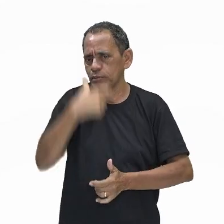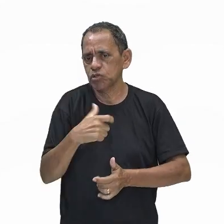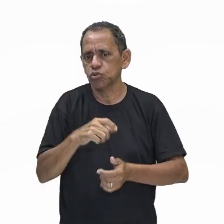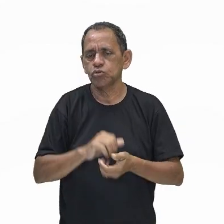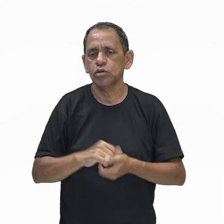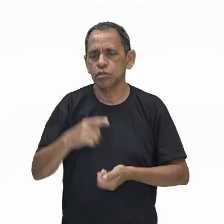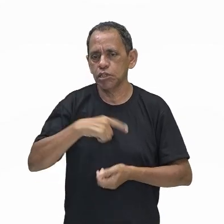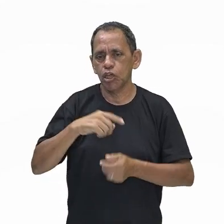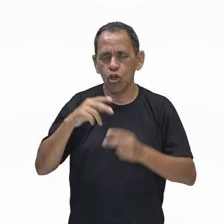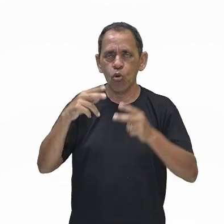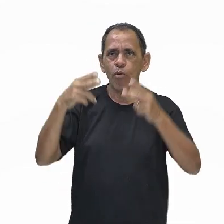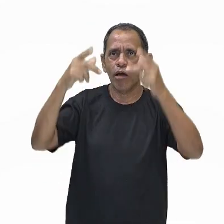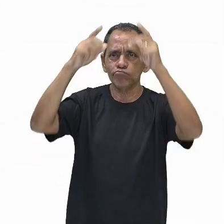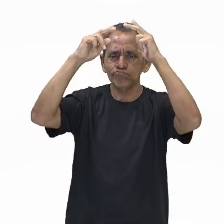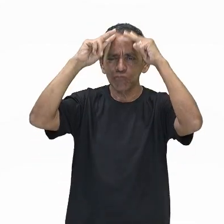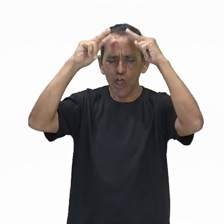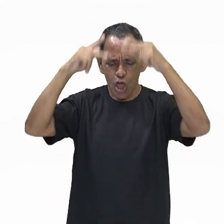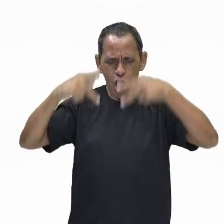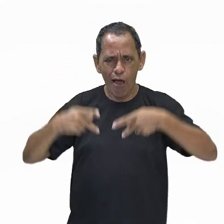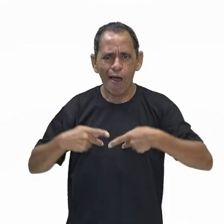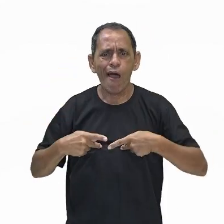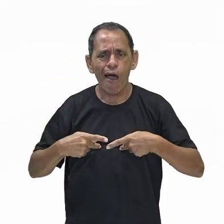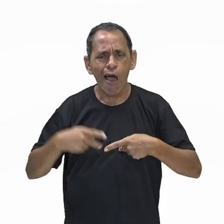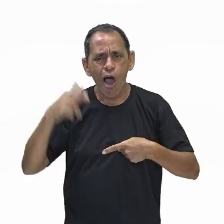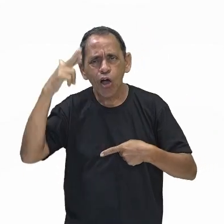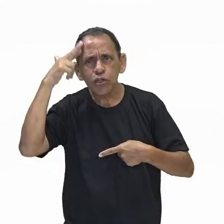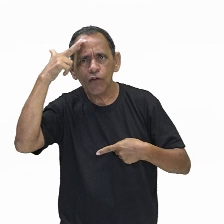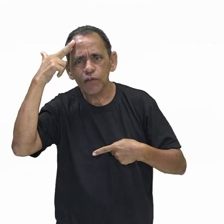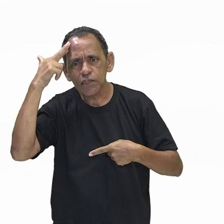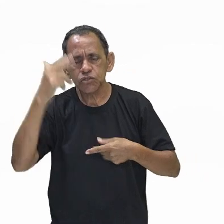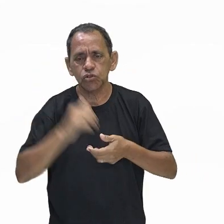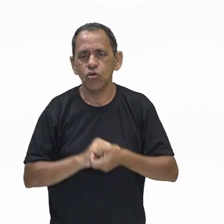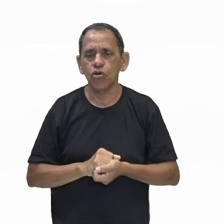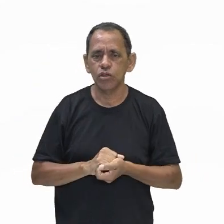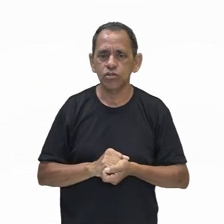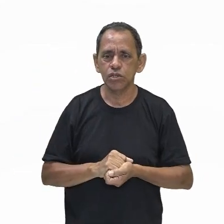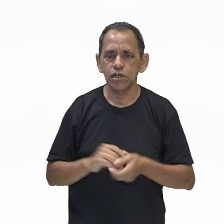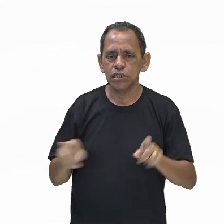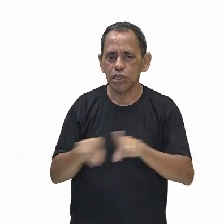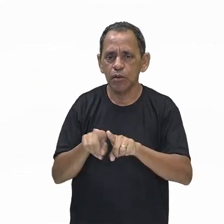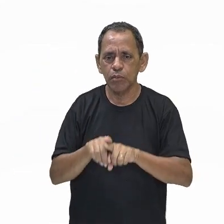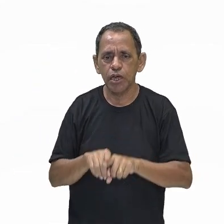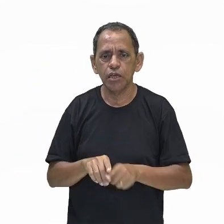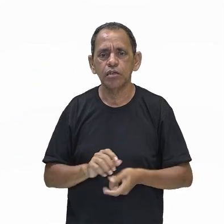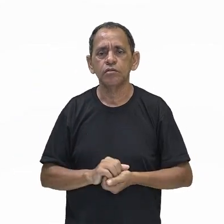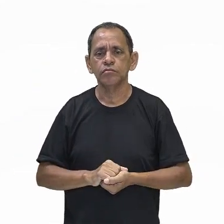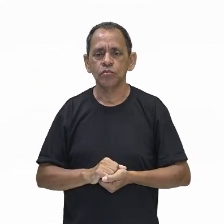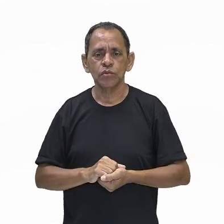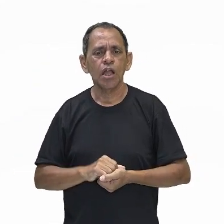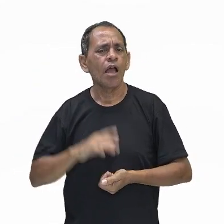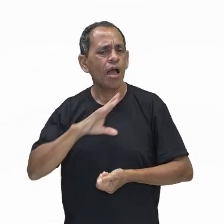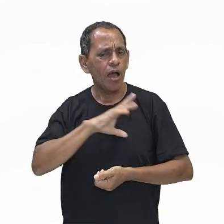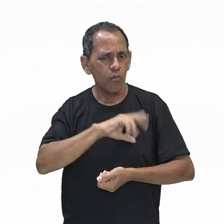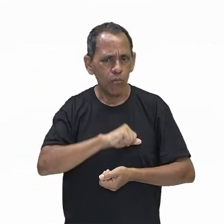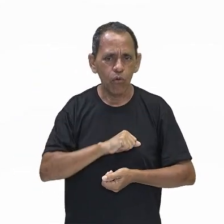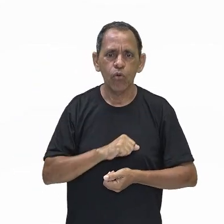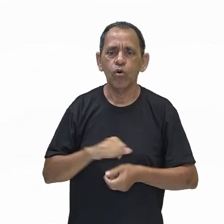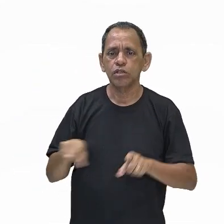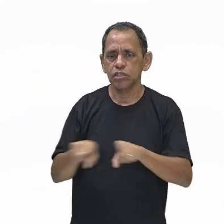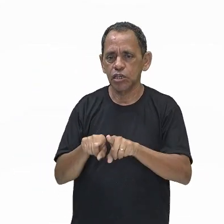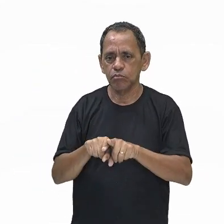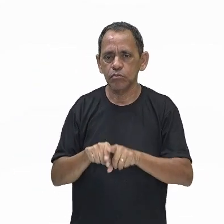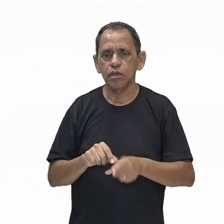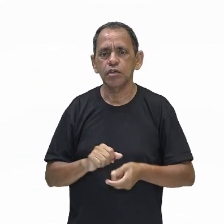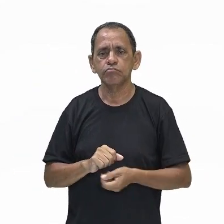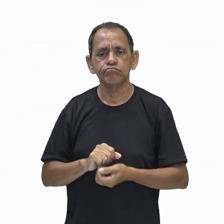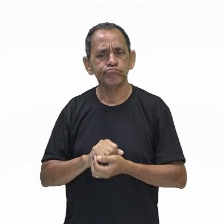traz temáticas universais, como morte, ódio, amor, medo, violência, misticismo, certo?